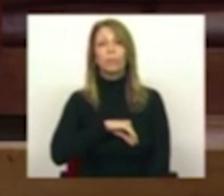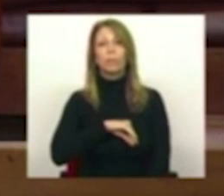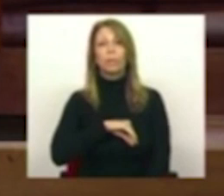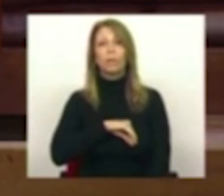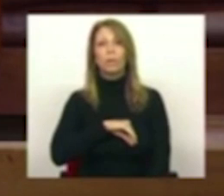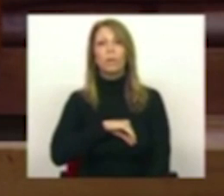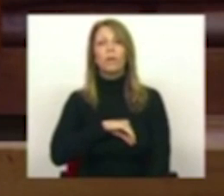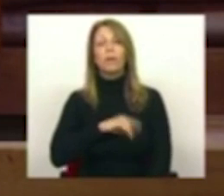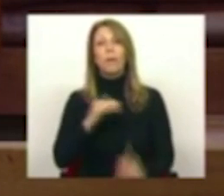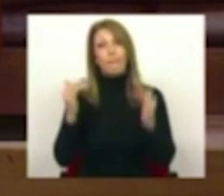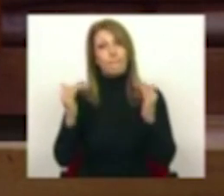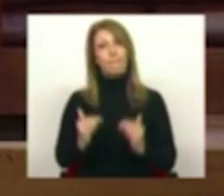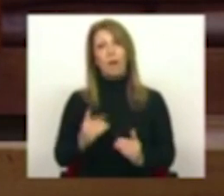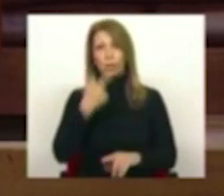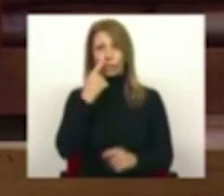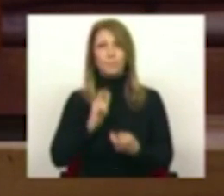baixos.